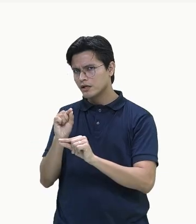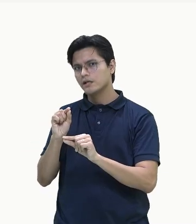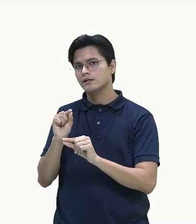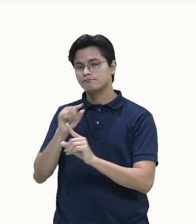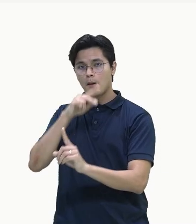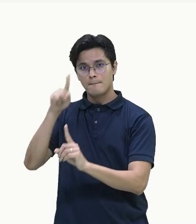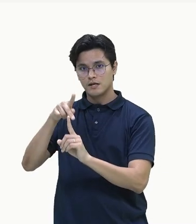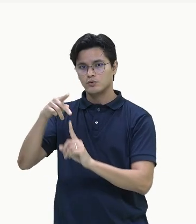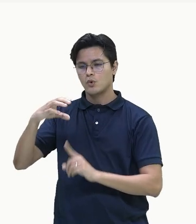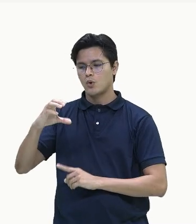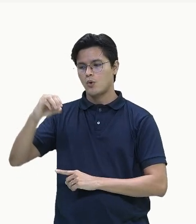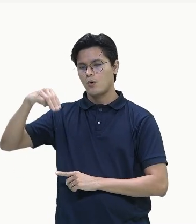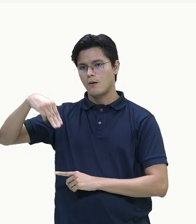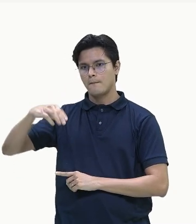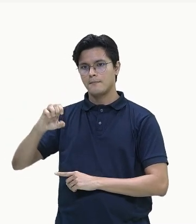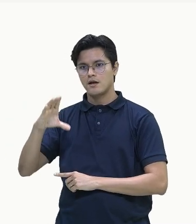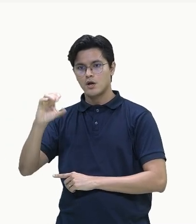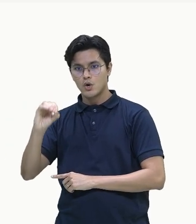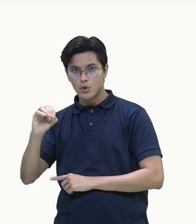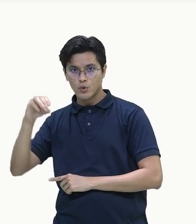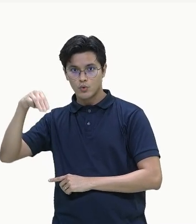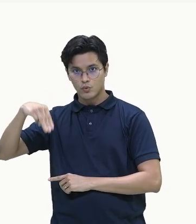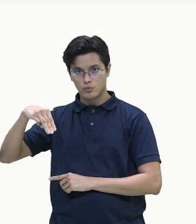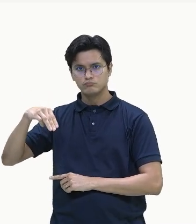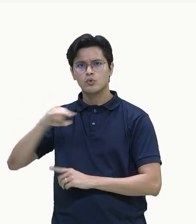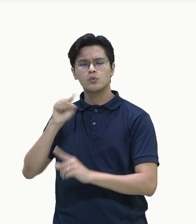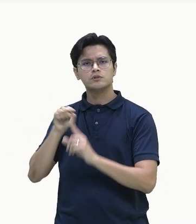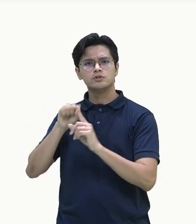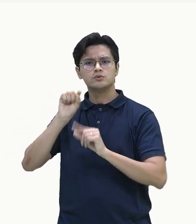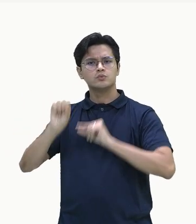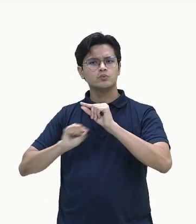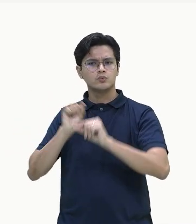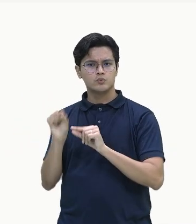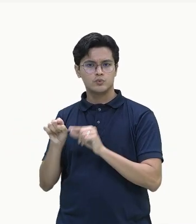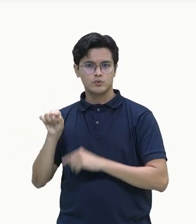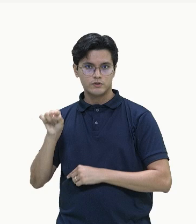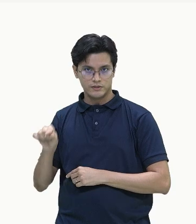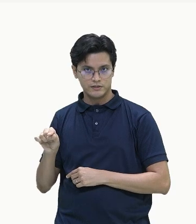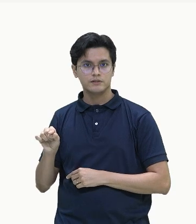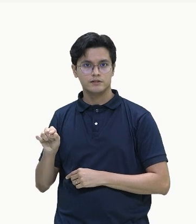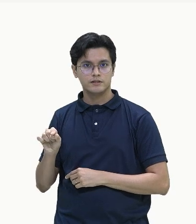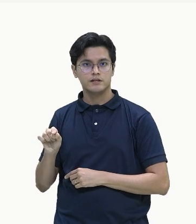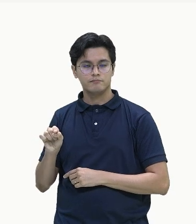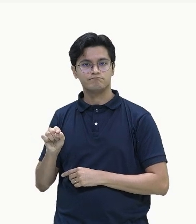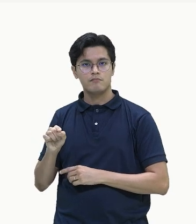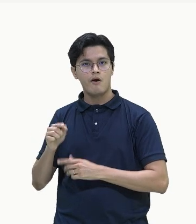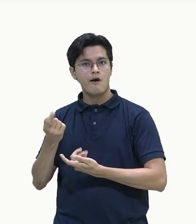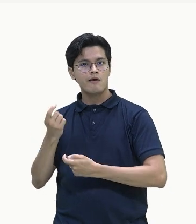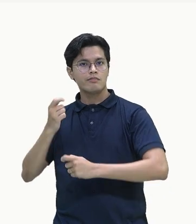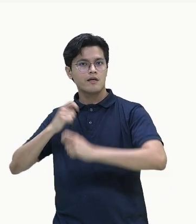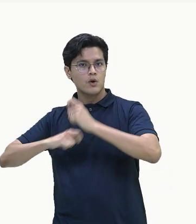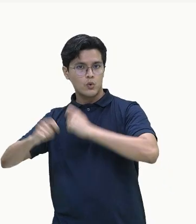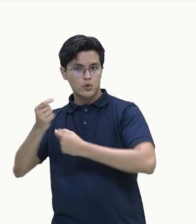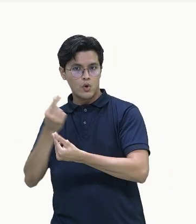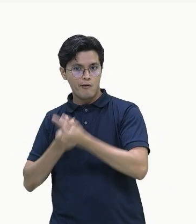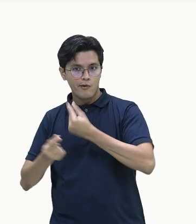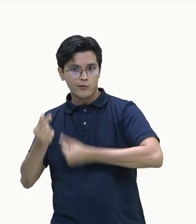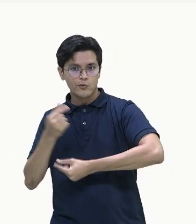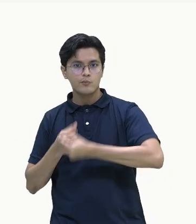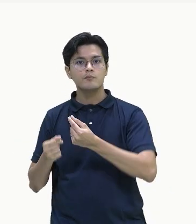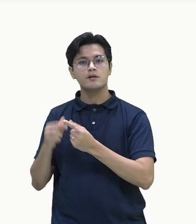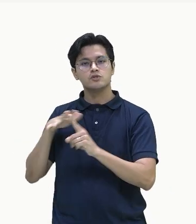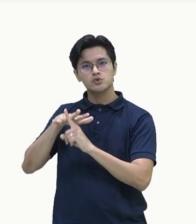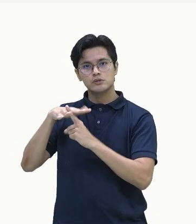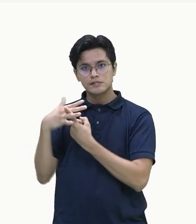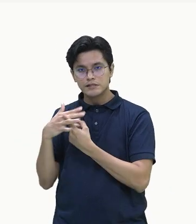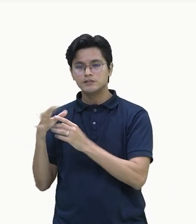União Soviética, através do Comecon, era integrar as economias socialistas. Cada plano, né,